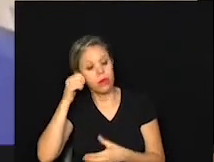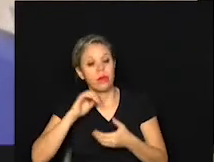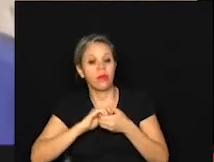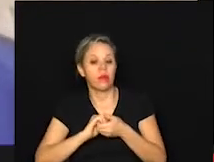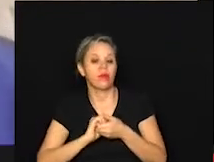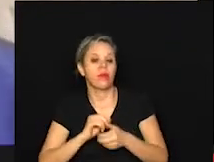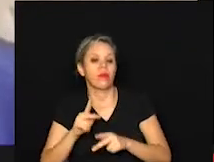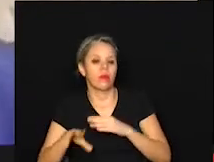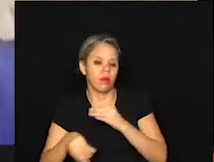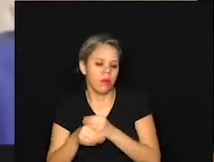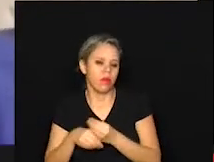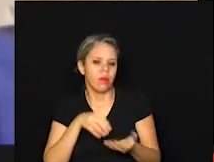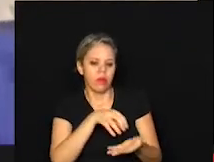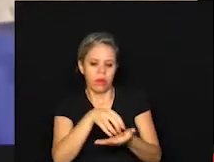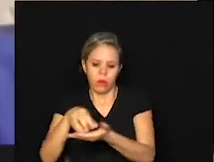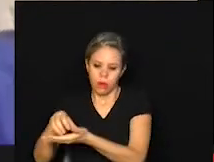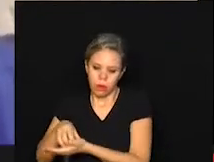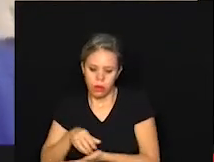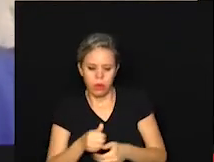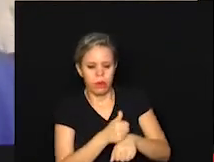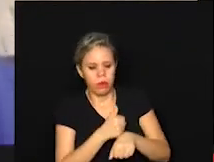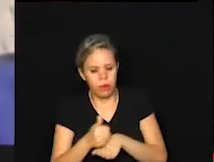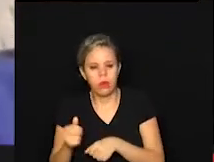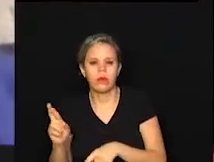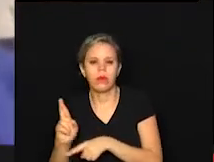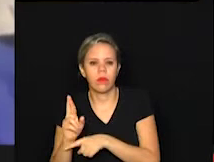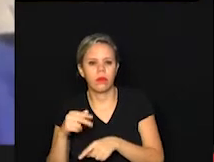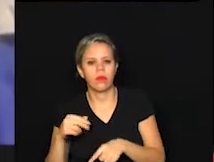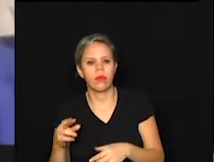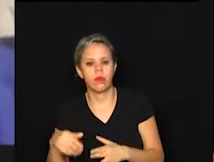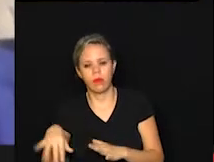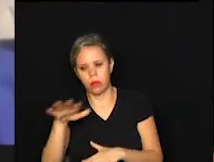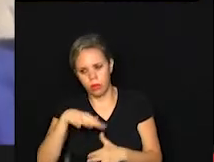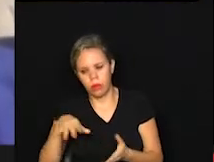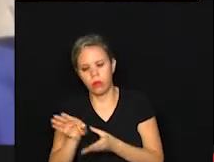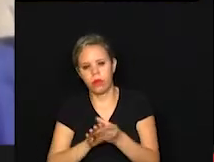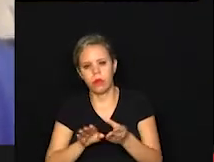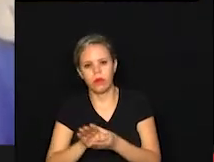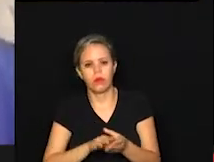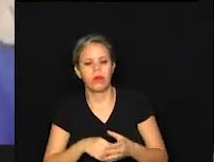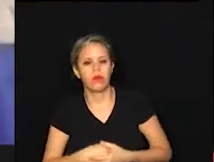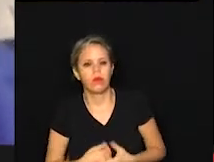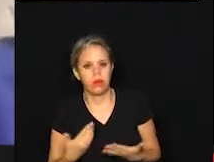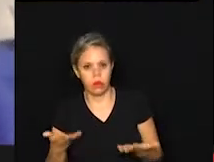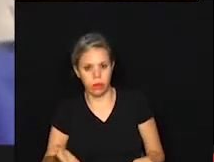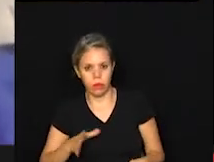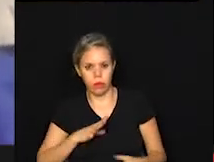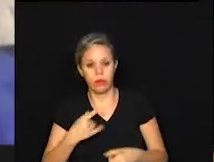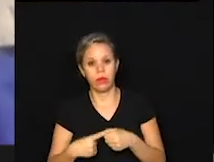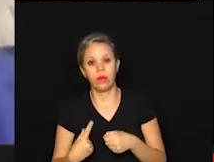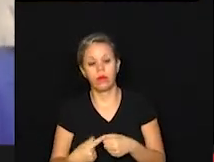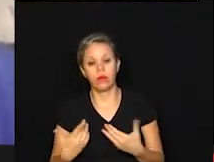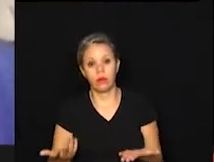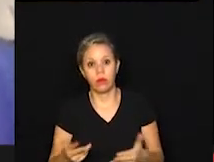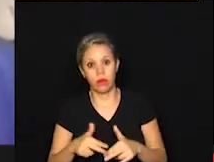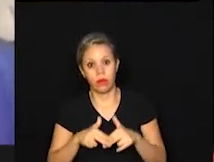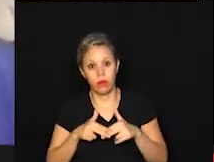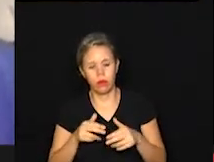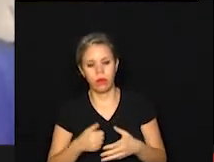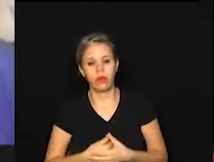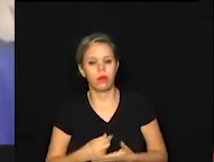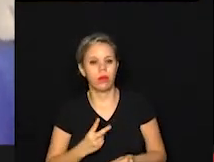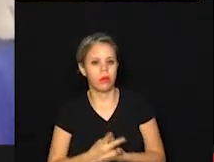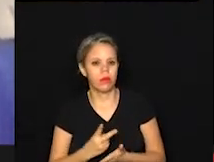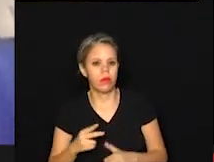outros setores estão representados já em outros conselhos, aqui no município de Campinas. Portanto, manter